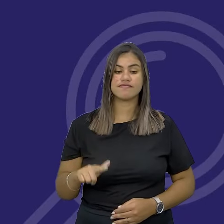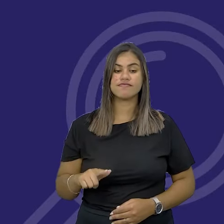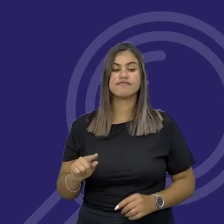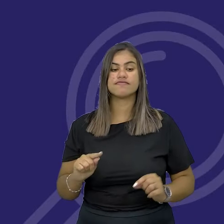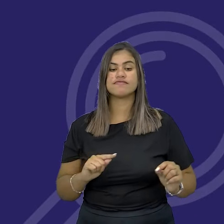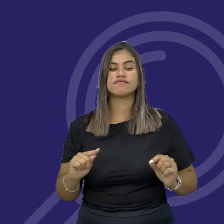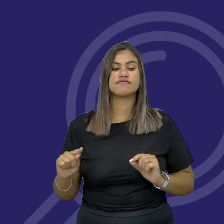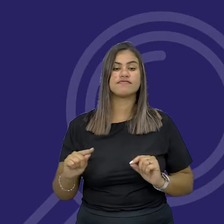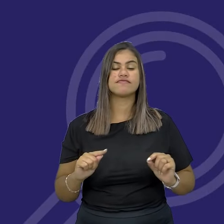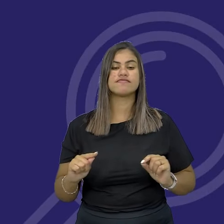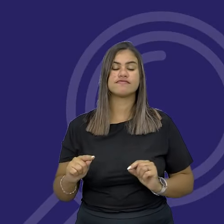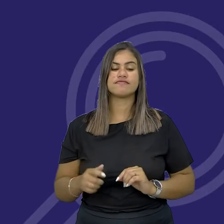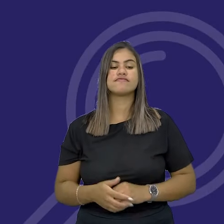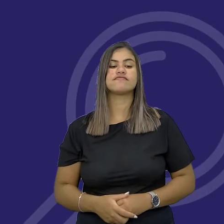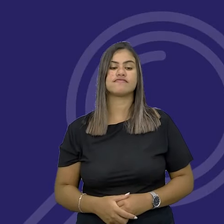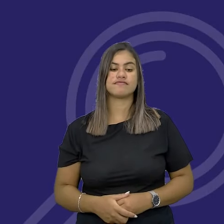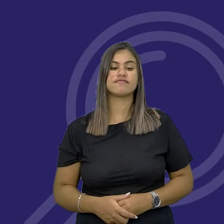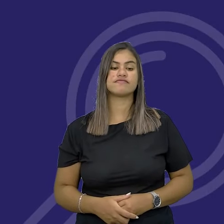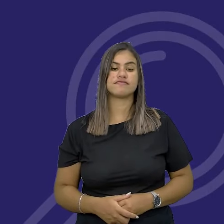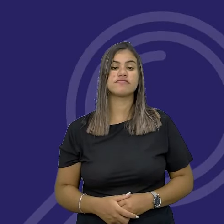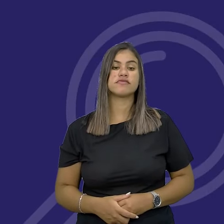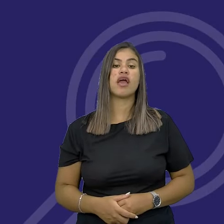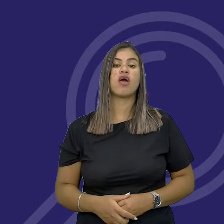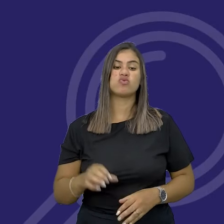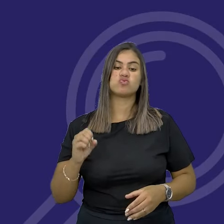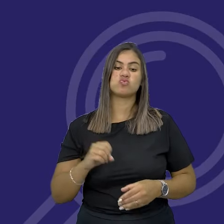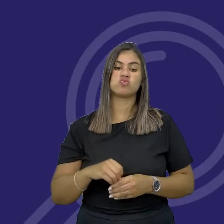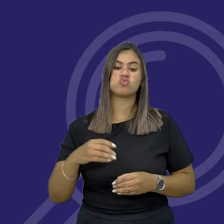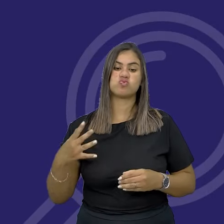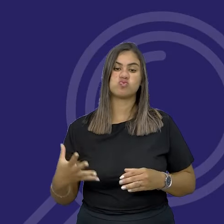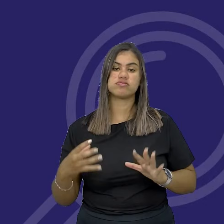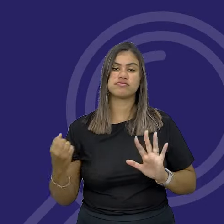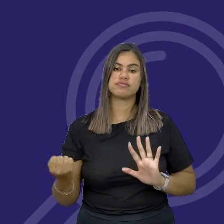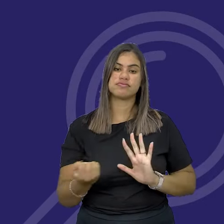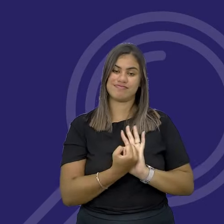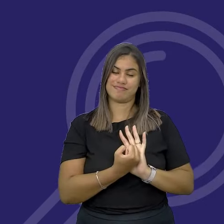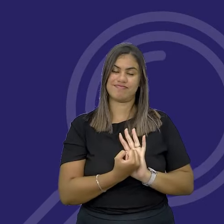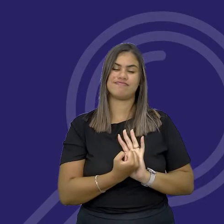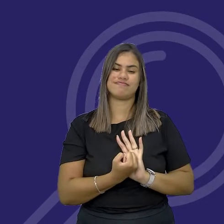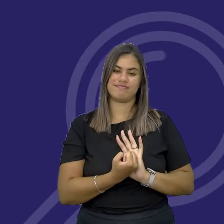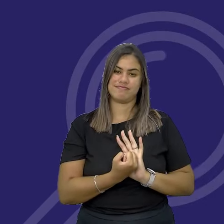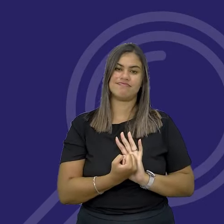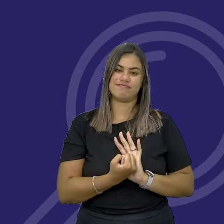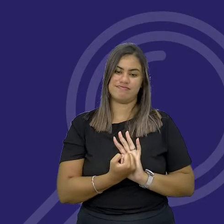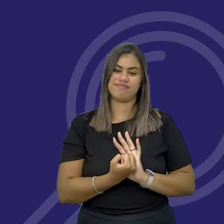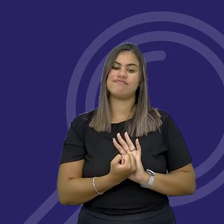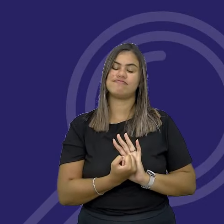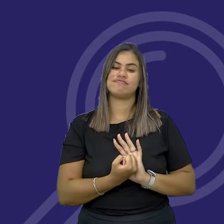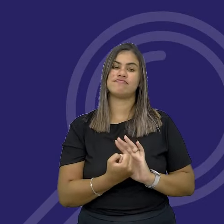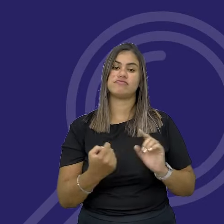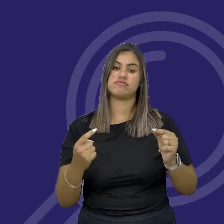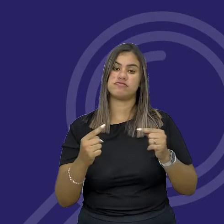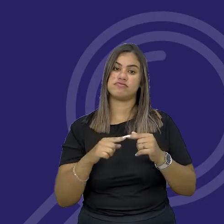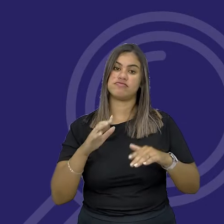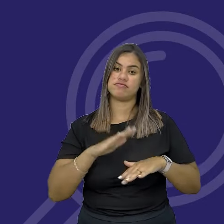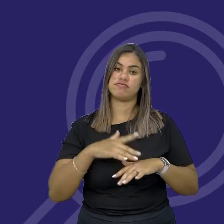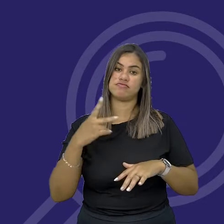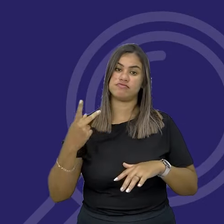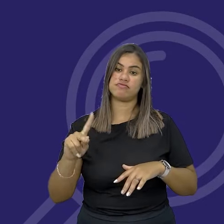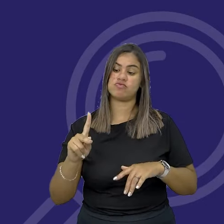nós temos a formalização do conteúdo. Essa é a parte do